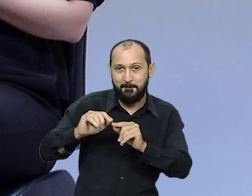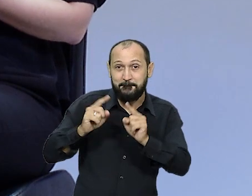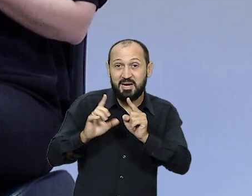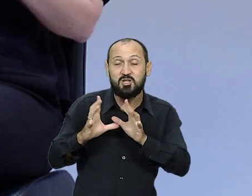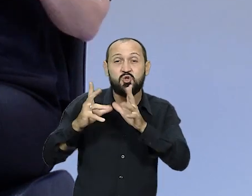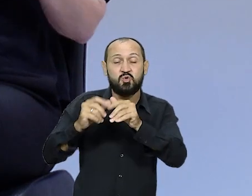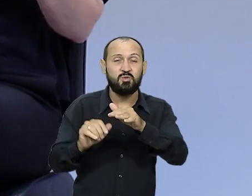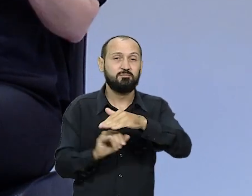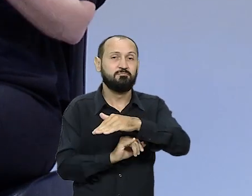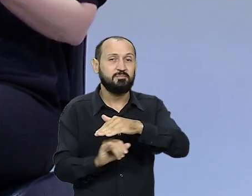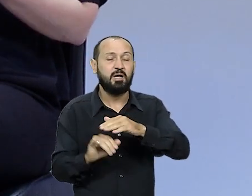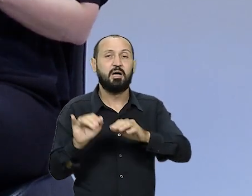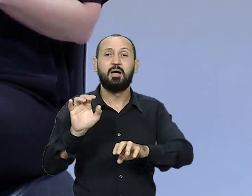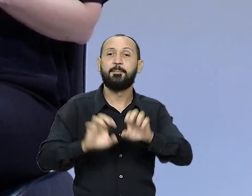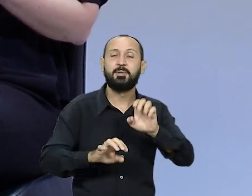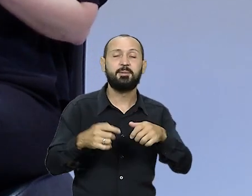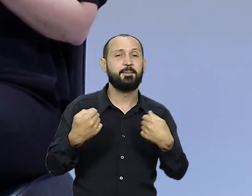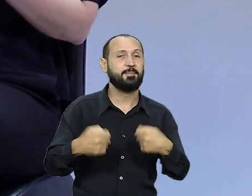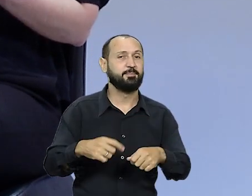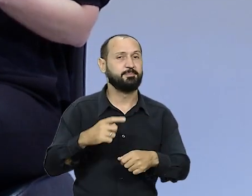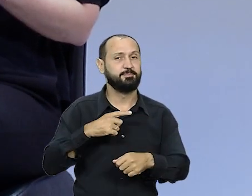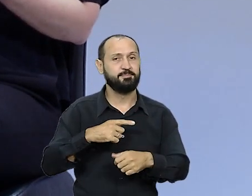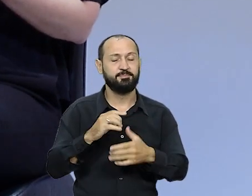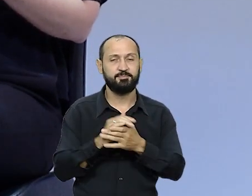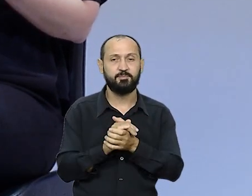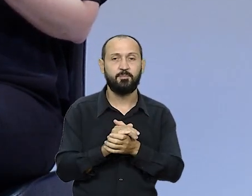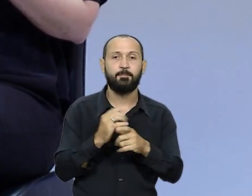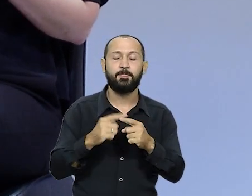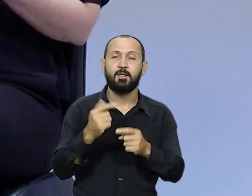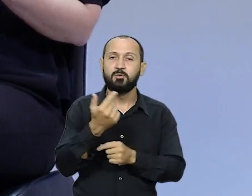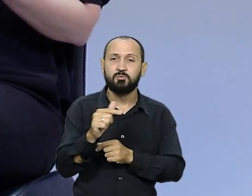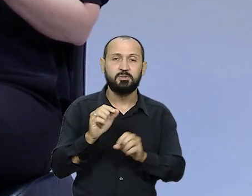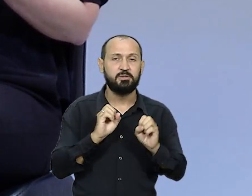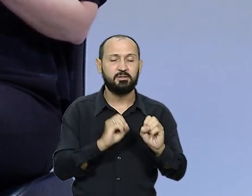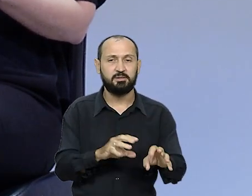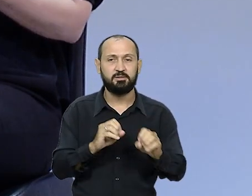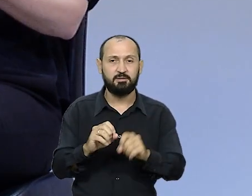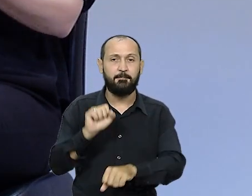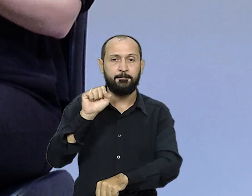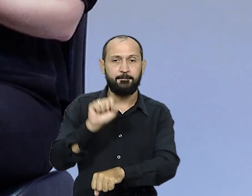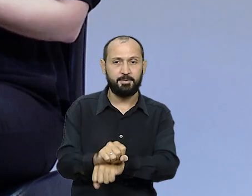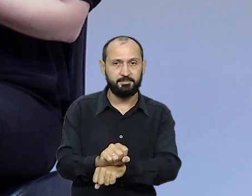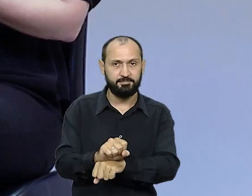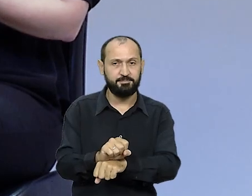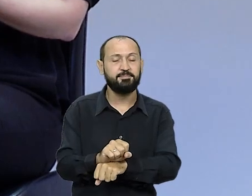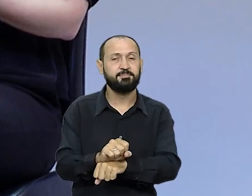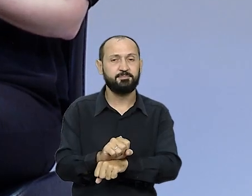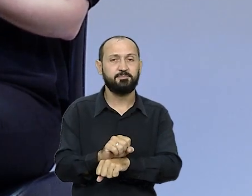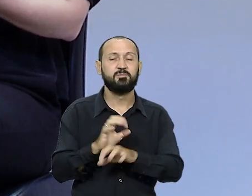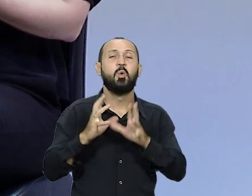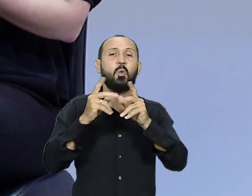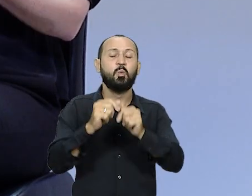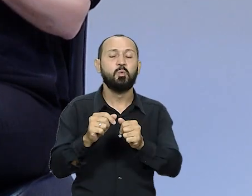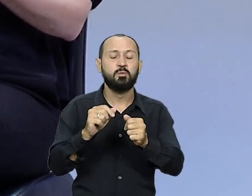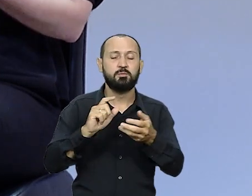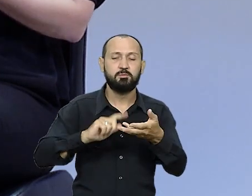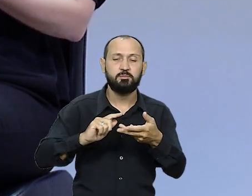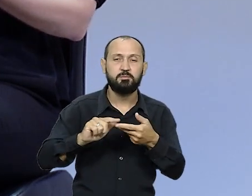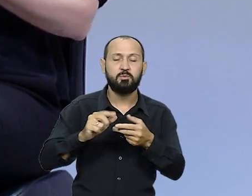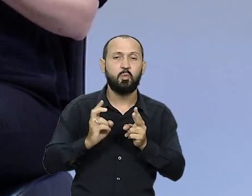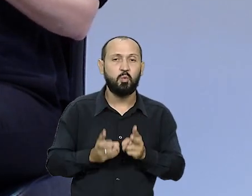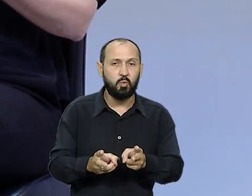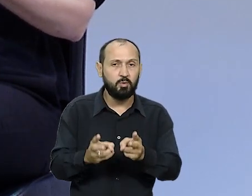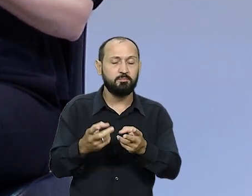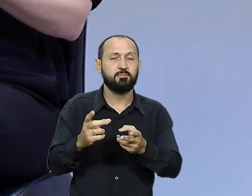mas toda instituição, toda empresa deveria ter, porque não existe a educação estagnada. Tudo